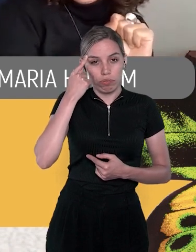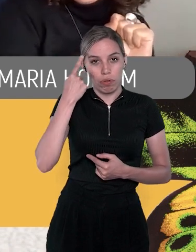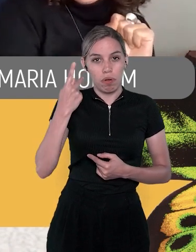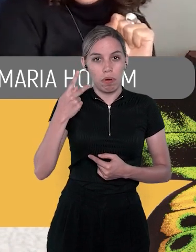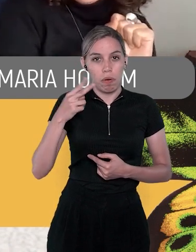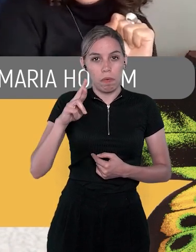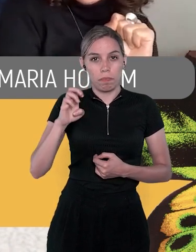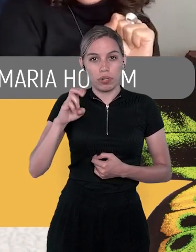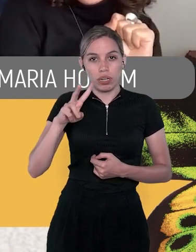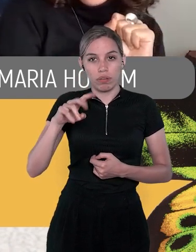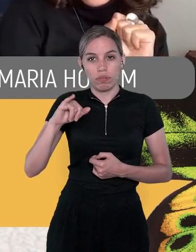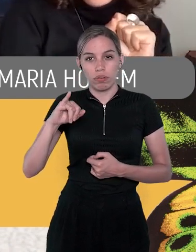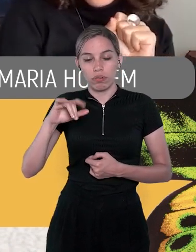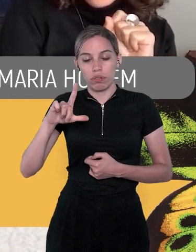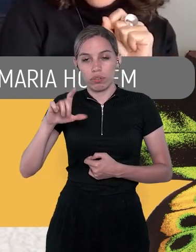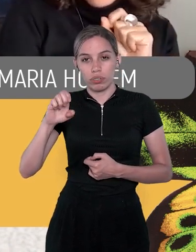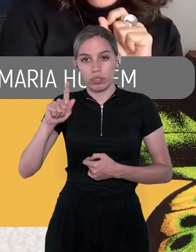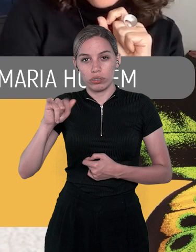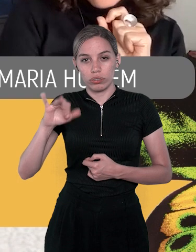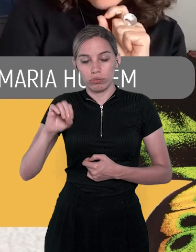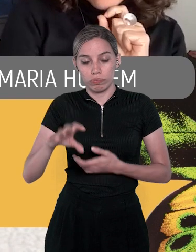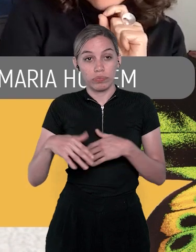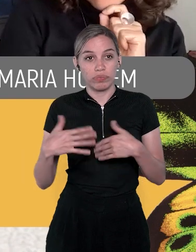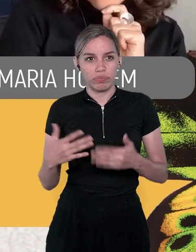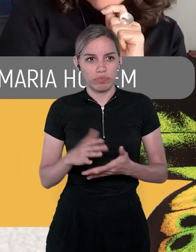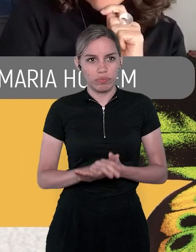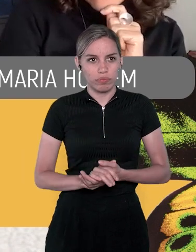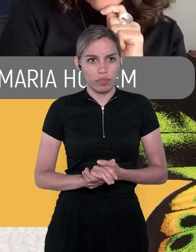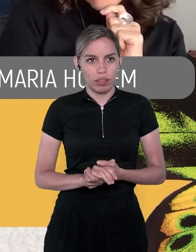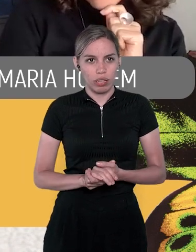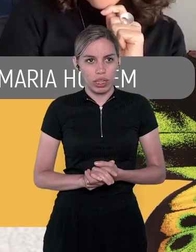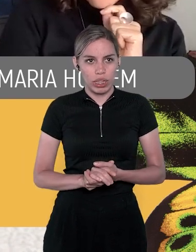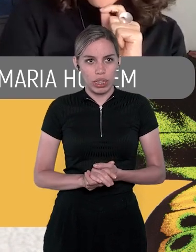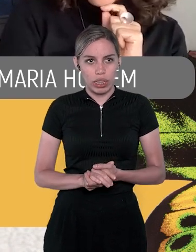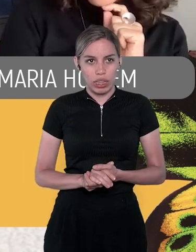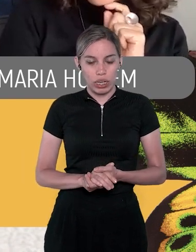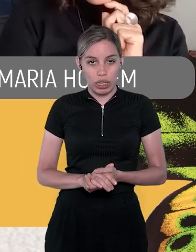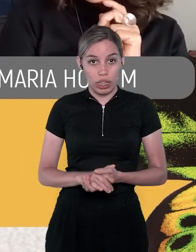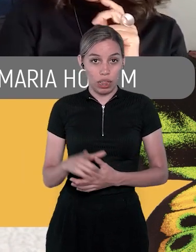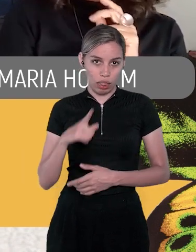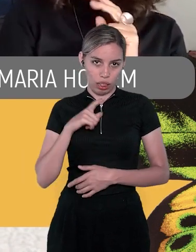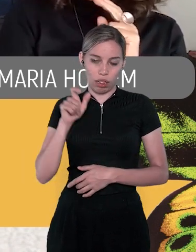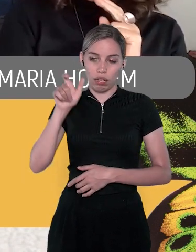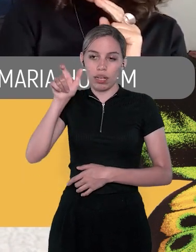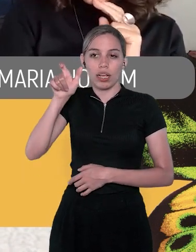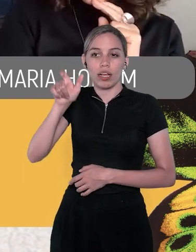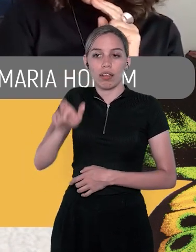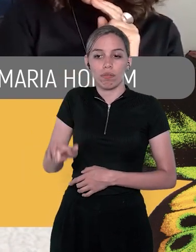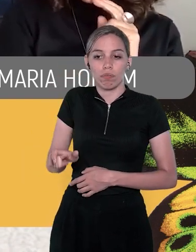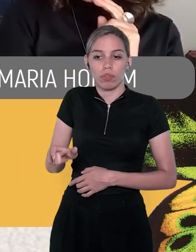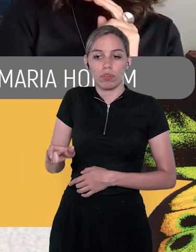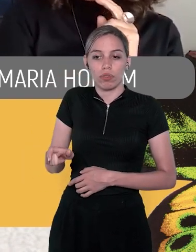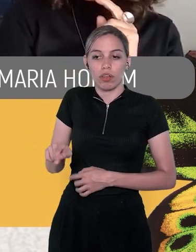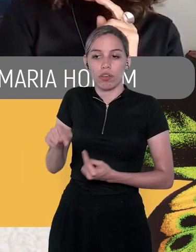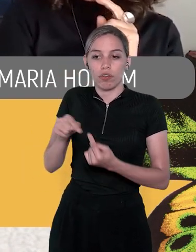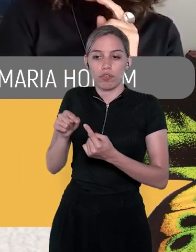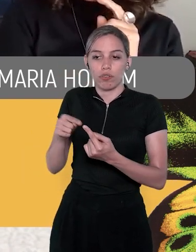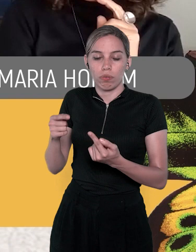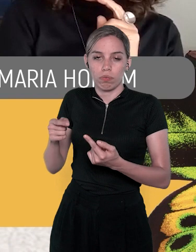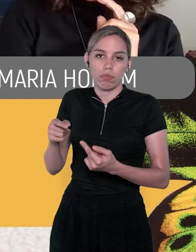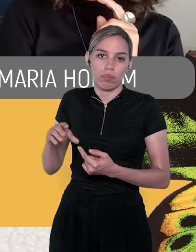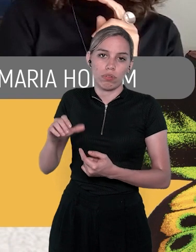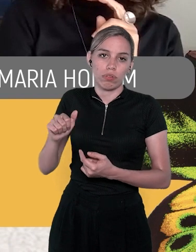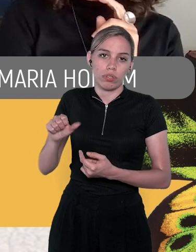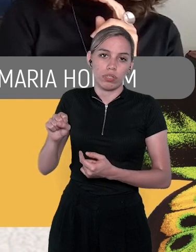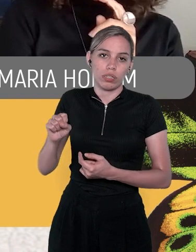claro. E é exatamente o senhor que é sempre imune a qualquer coisa, né? Ele manda matar,